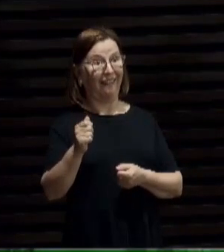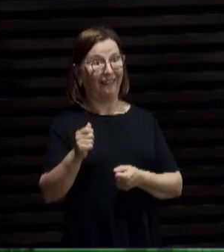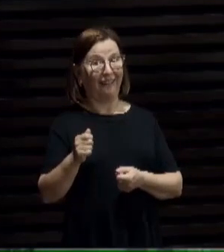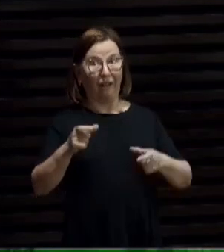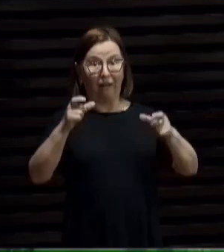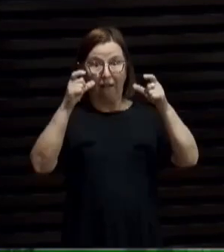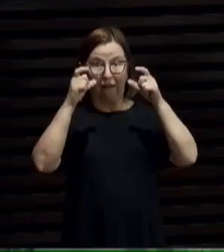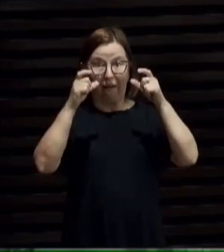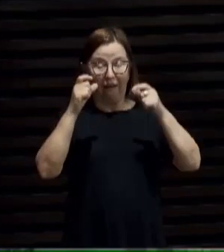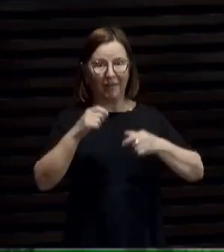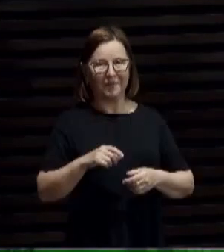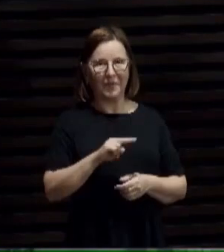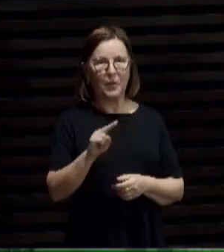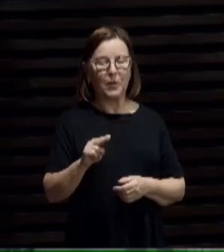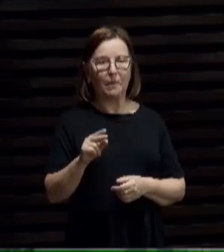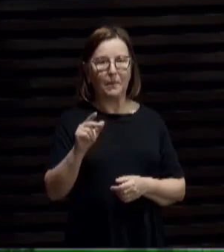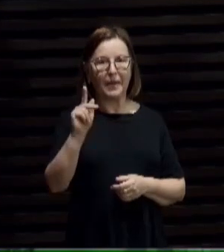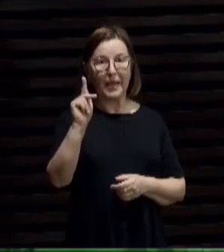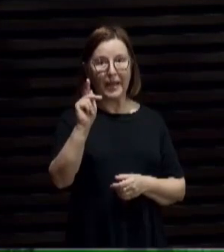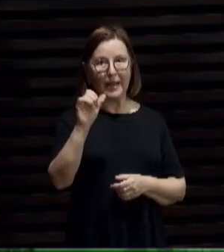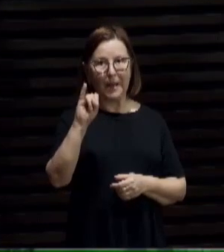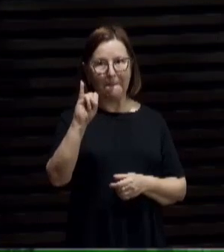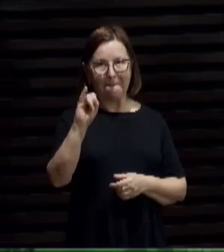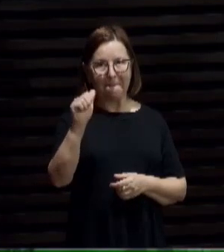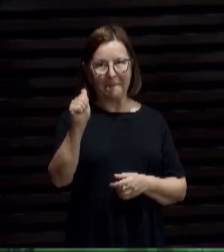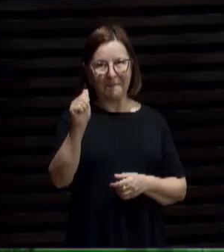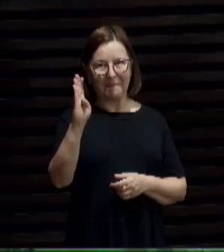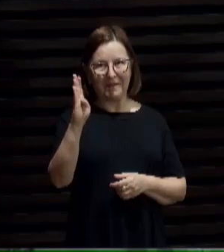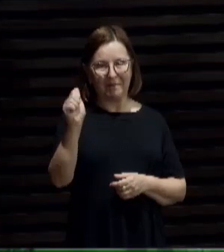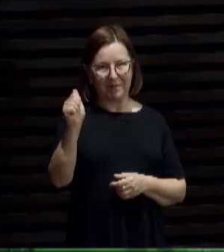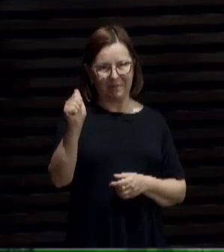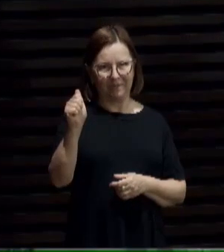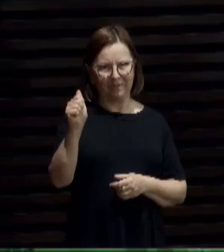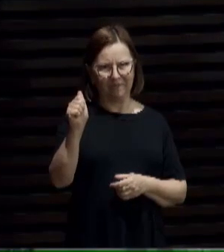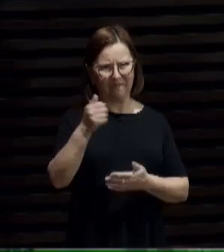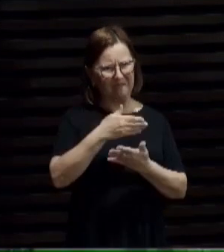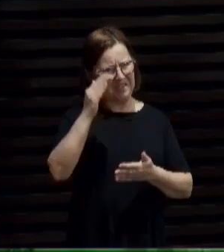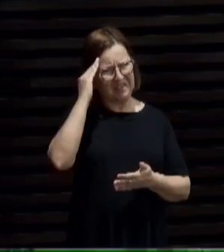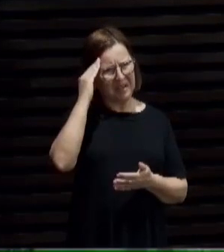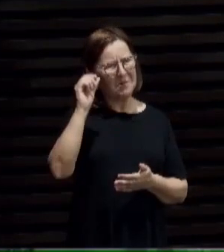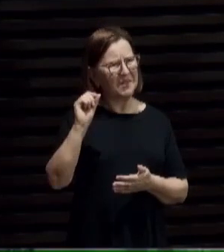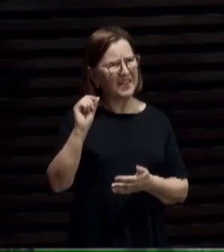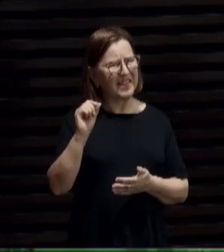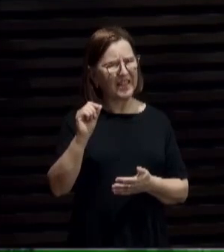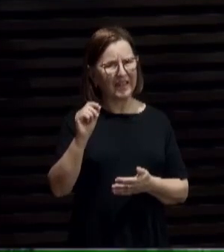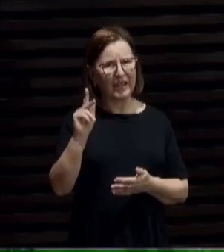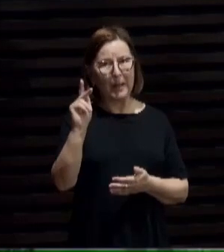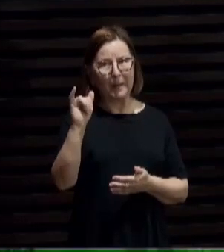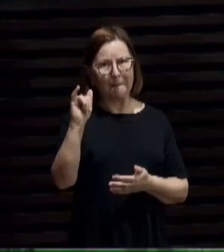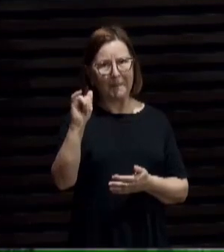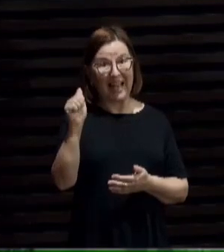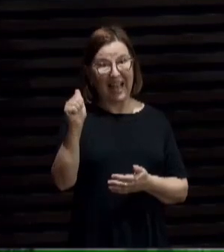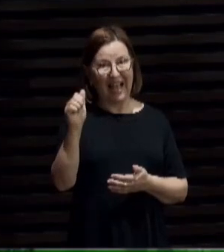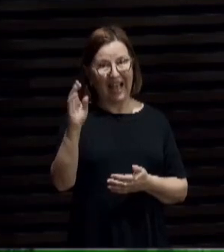Essa é uma piaba. Você sabe o que é piaba? Alguém sabe o que é piaba aqui? É um